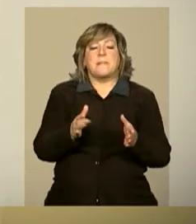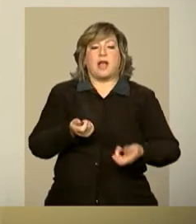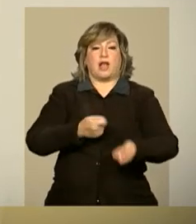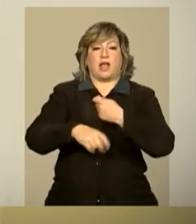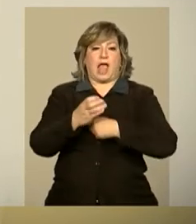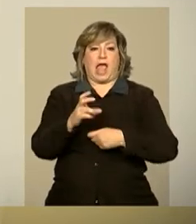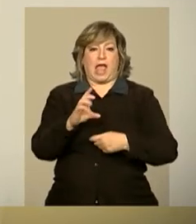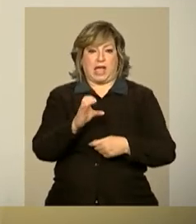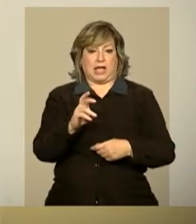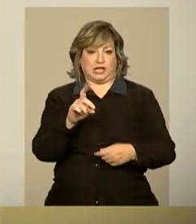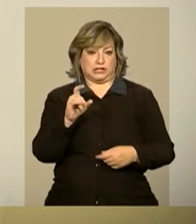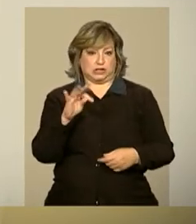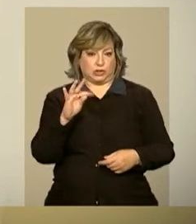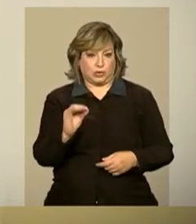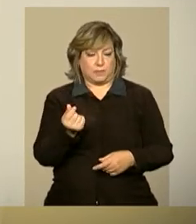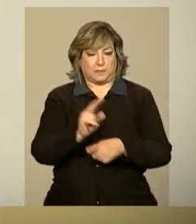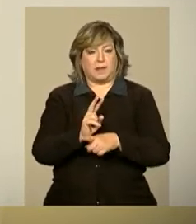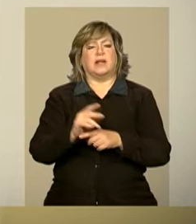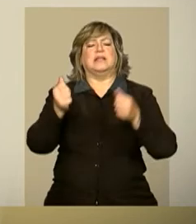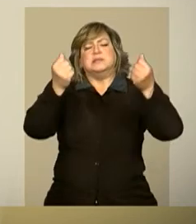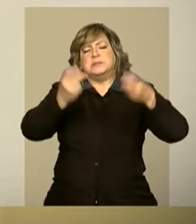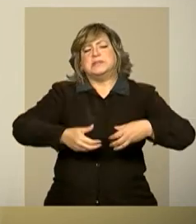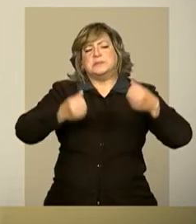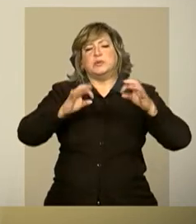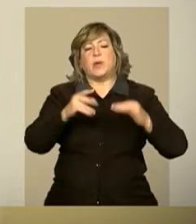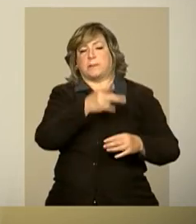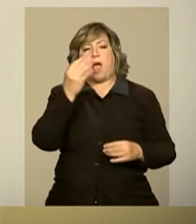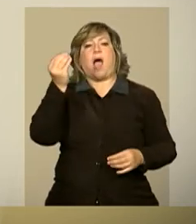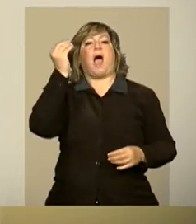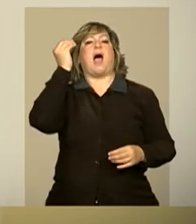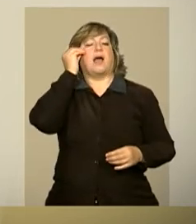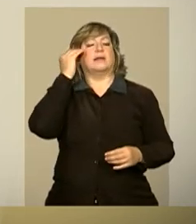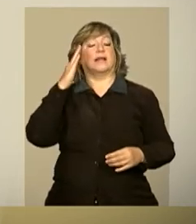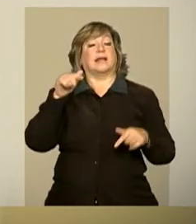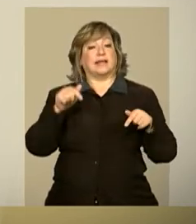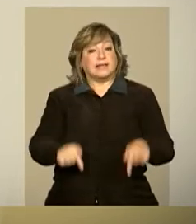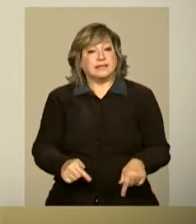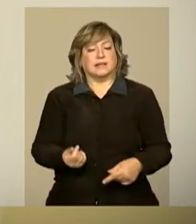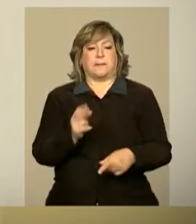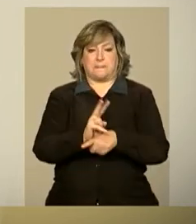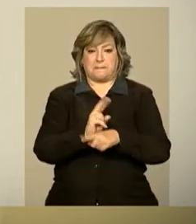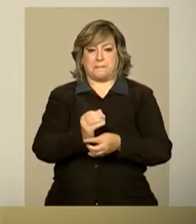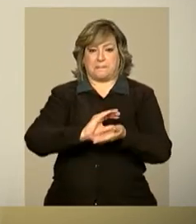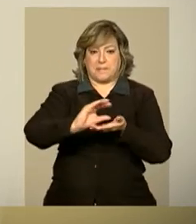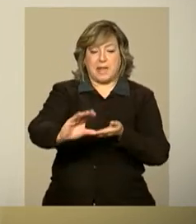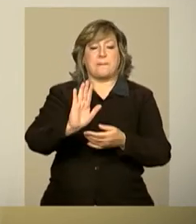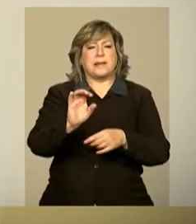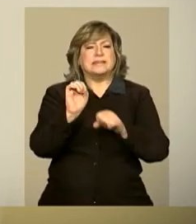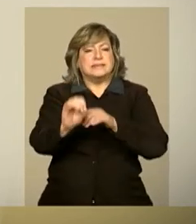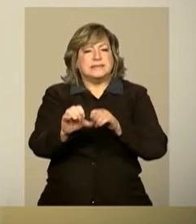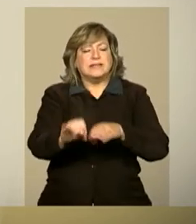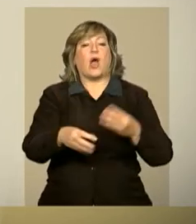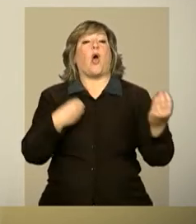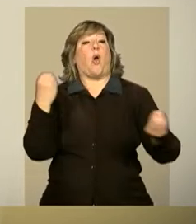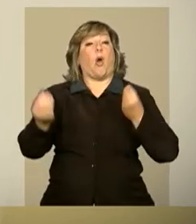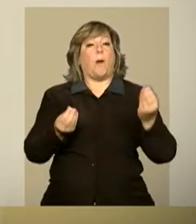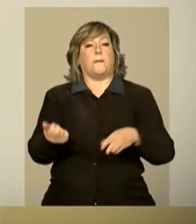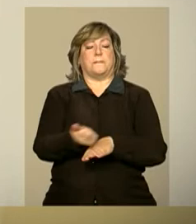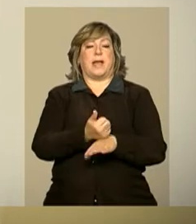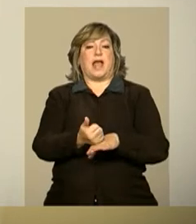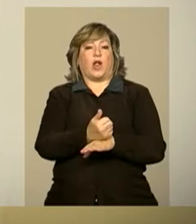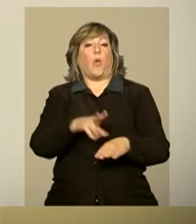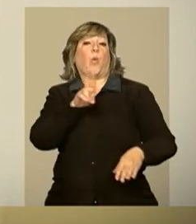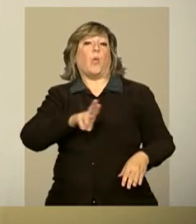ele todas as informações sobre o programa O crescer Luciano é isso empresto o dinheiro e orienta como